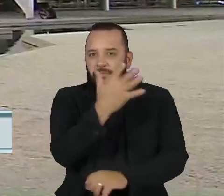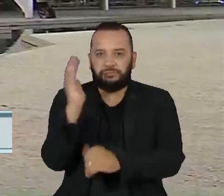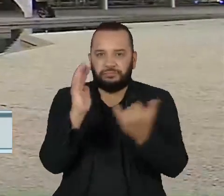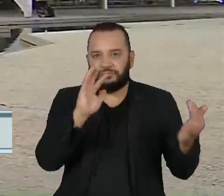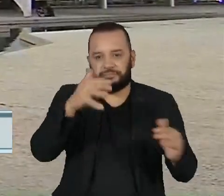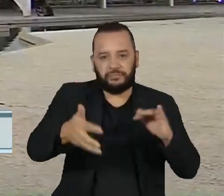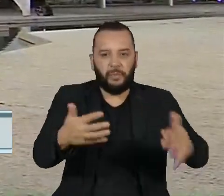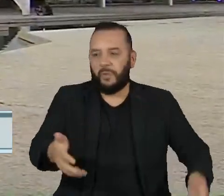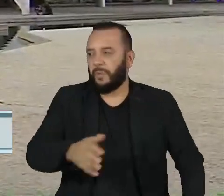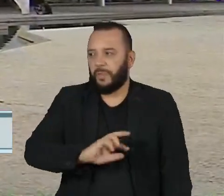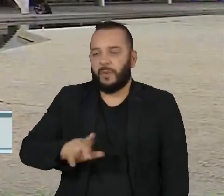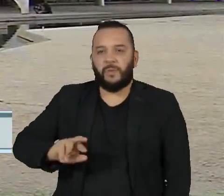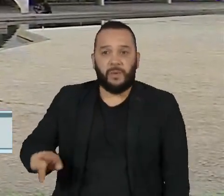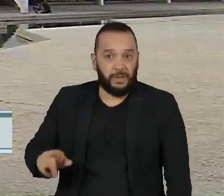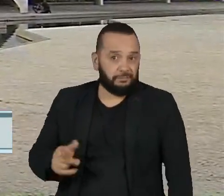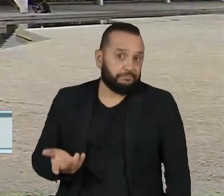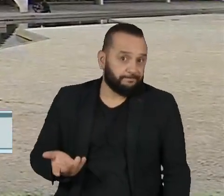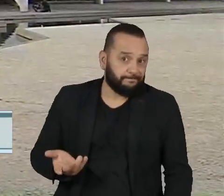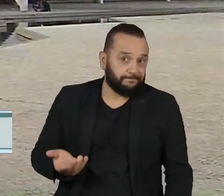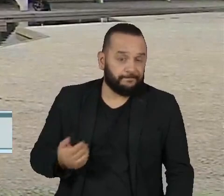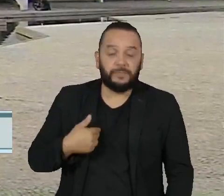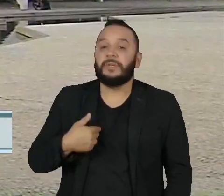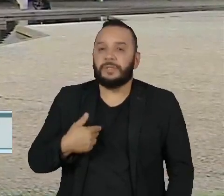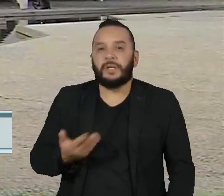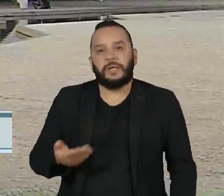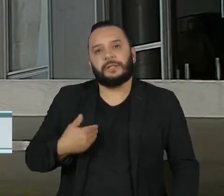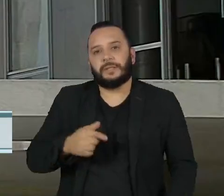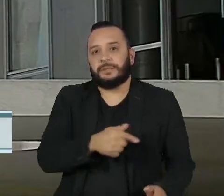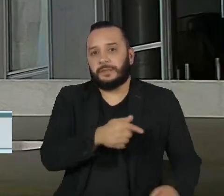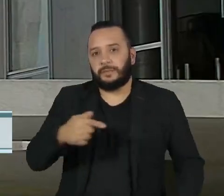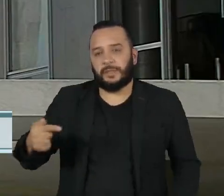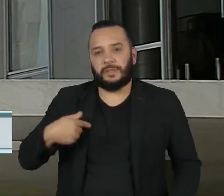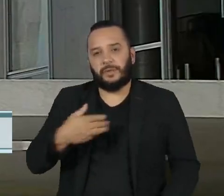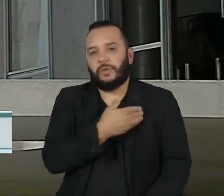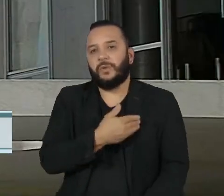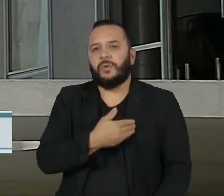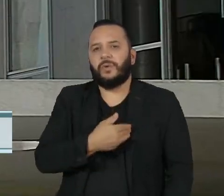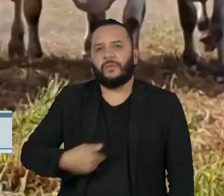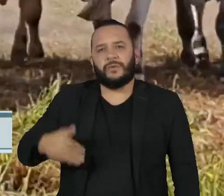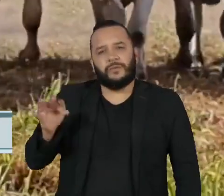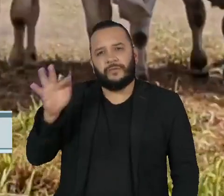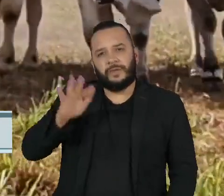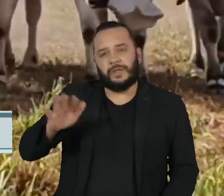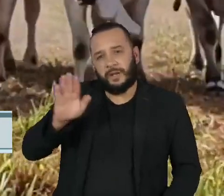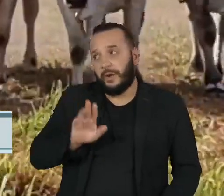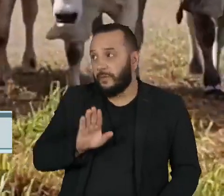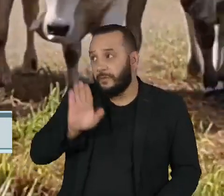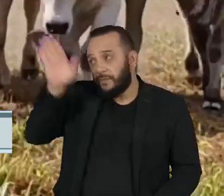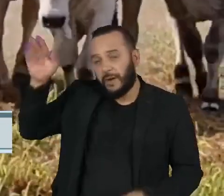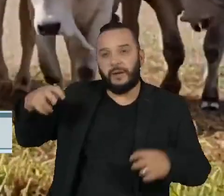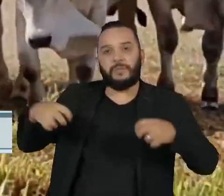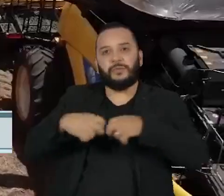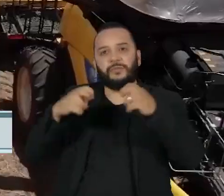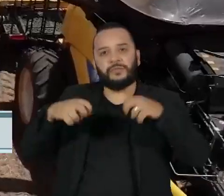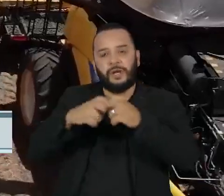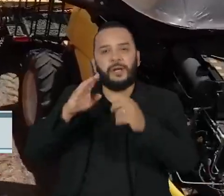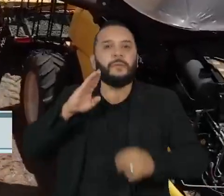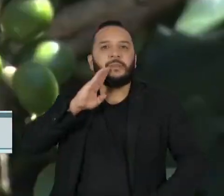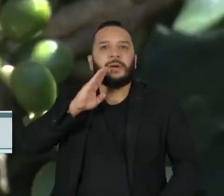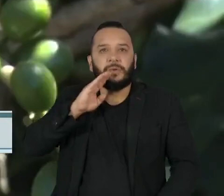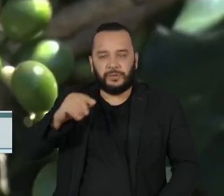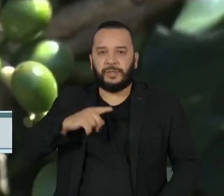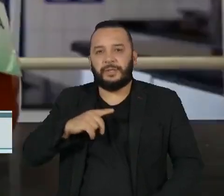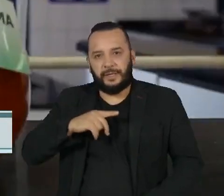Nessa semana, o governo federal enviará uma missão a Bruxelas, na Bélgica, para negociar. Além da carne, couro,